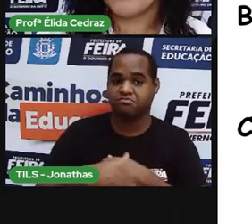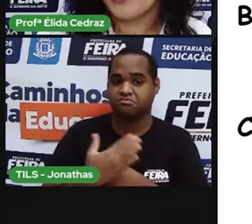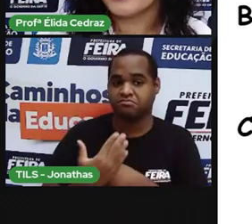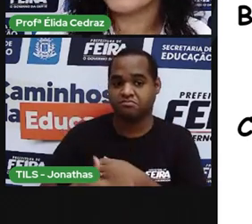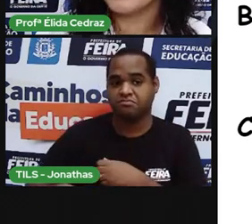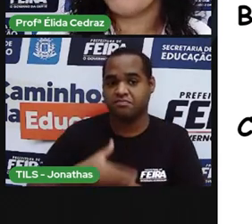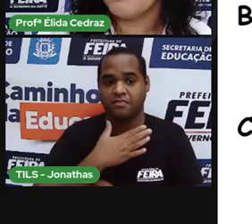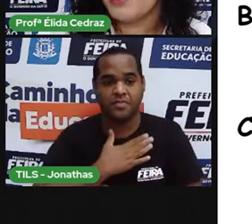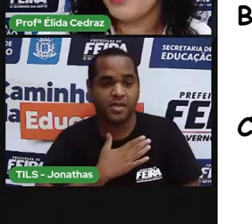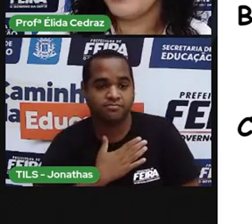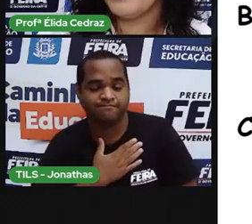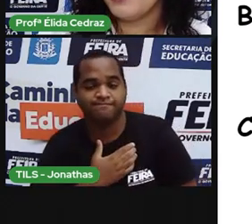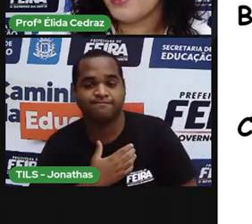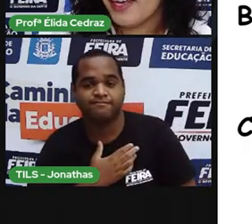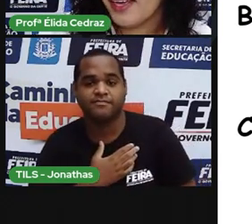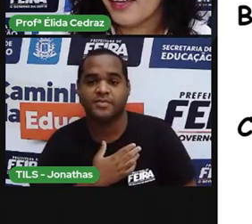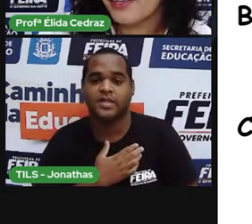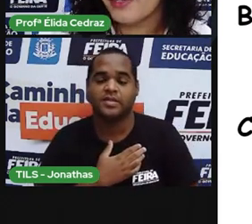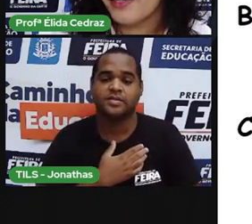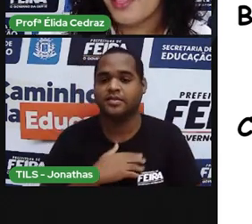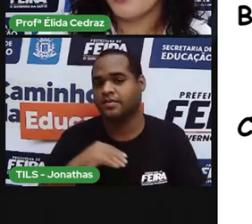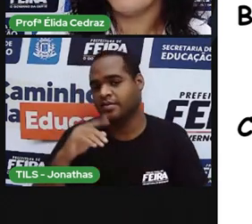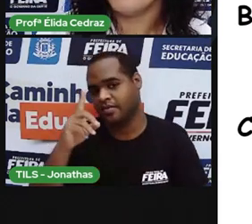Se essa rua fosse minha,